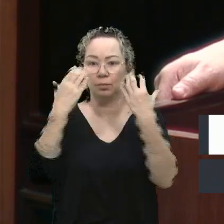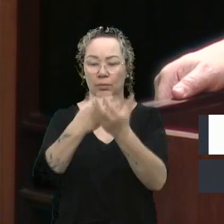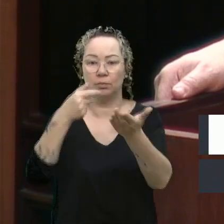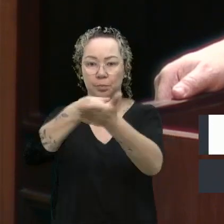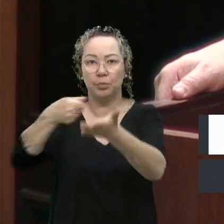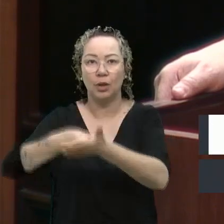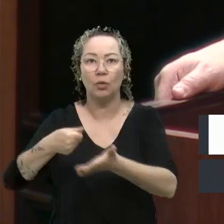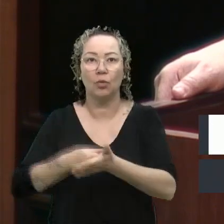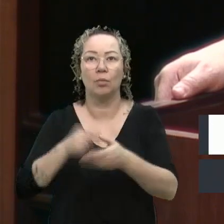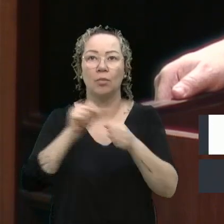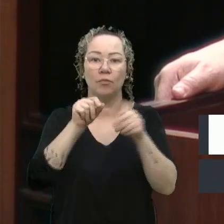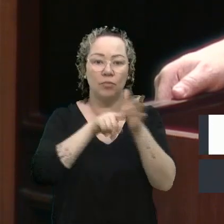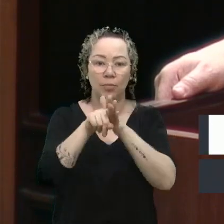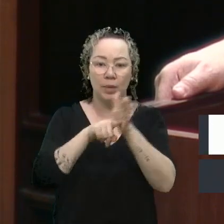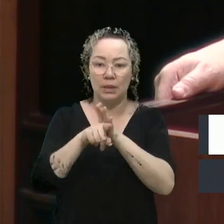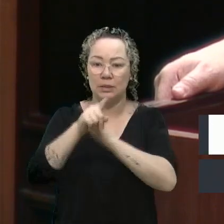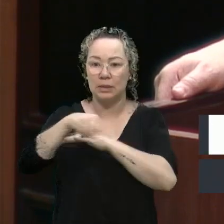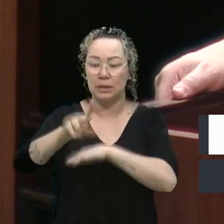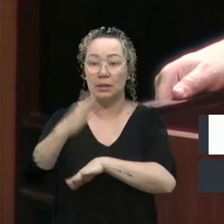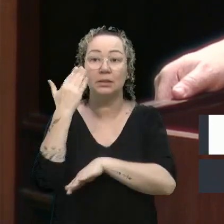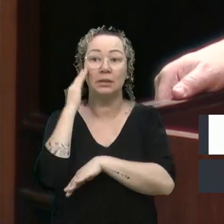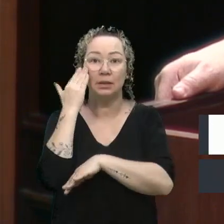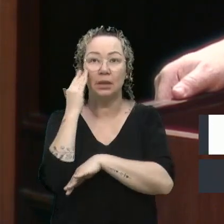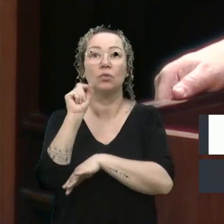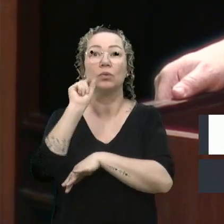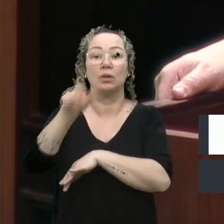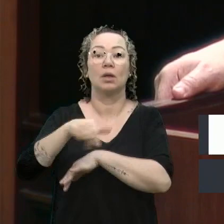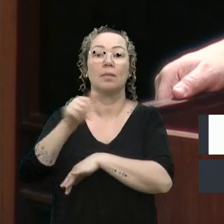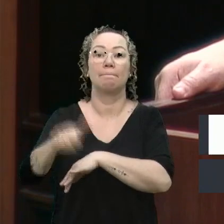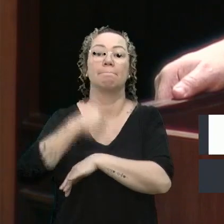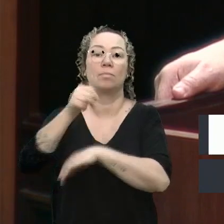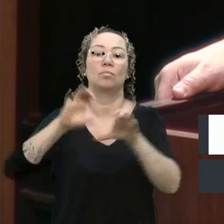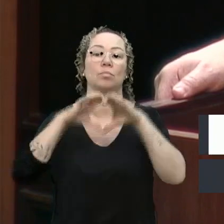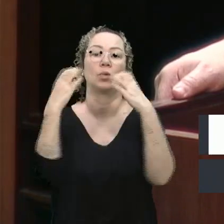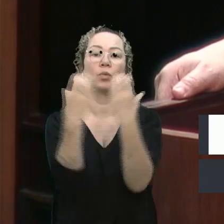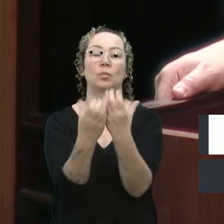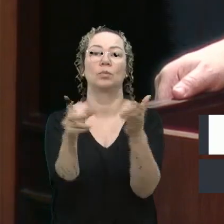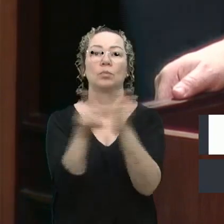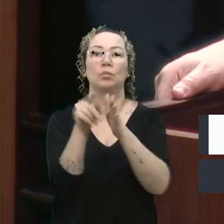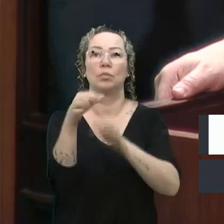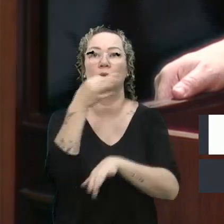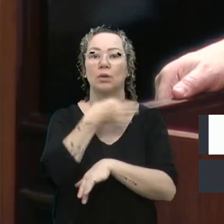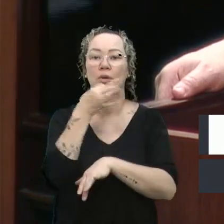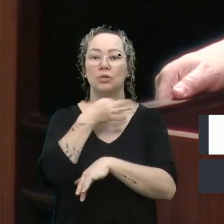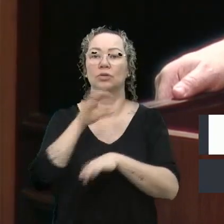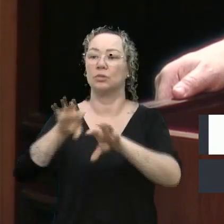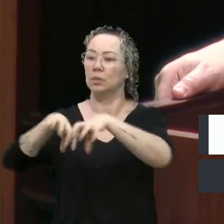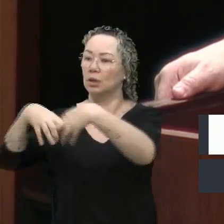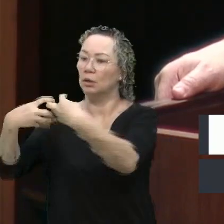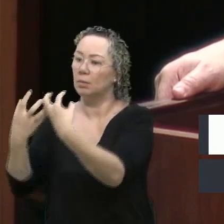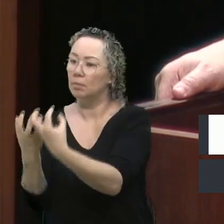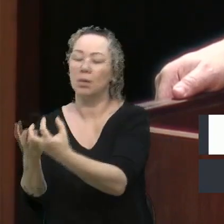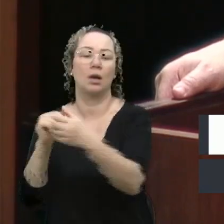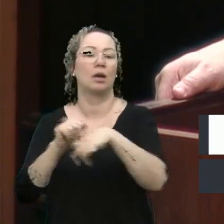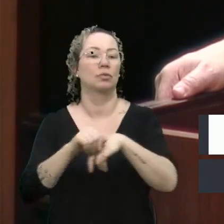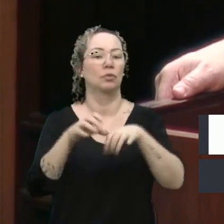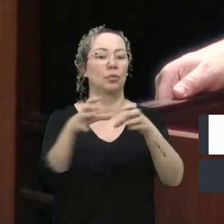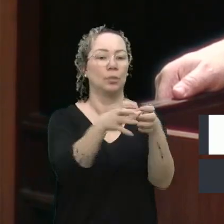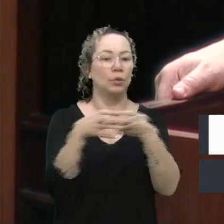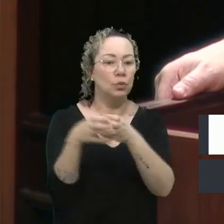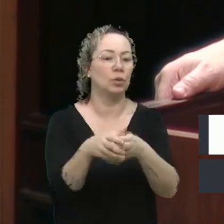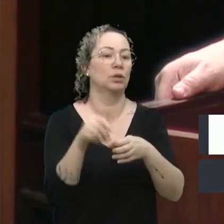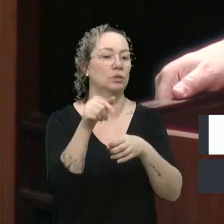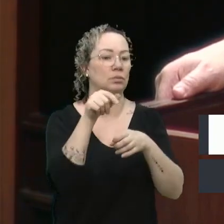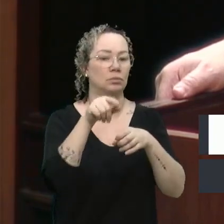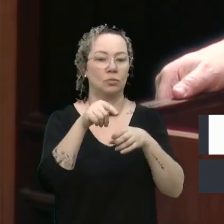poderem entender o que é melhor para a comunidade, o que é melhor para Caxias, o que é melhor para Gramado, o que é melhor para o turista, o que é melhor para a região.